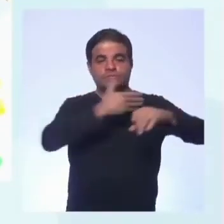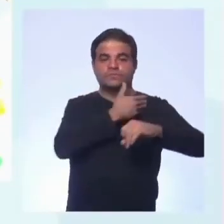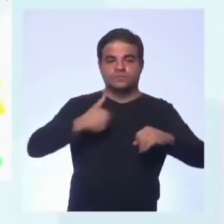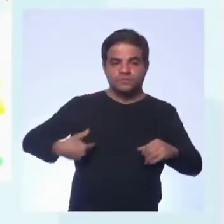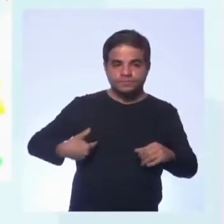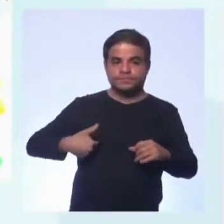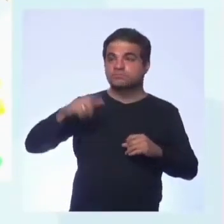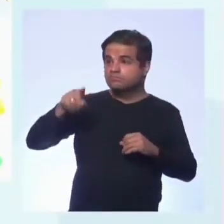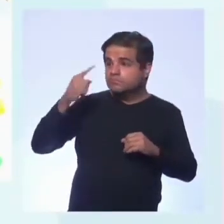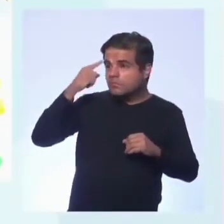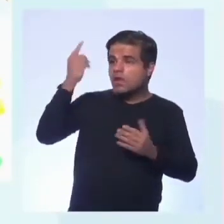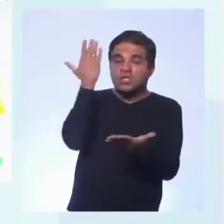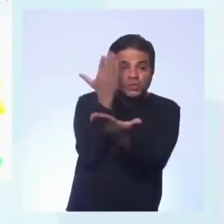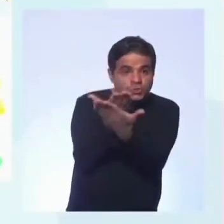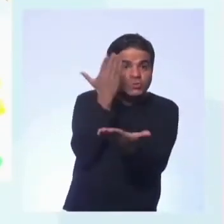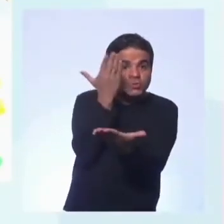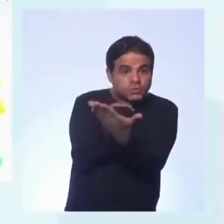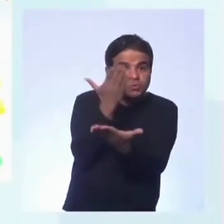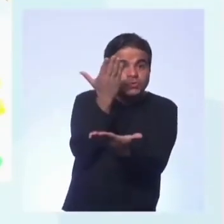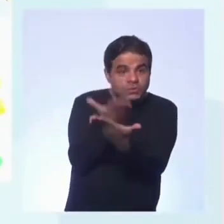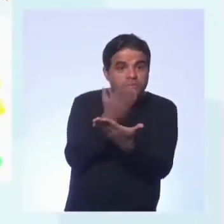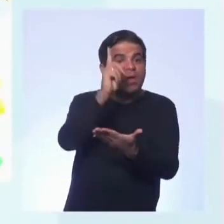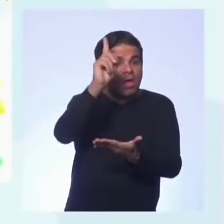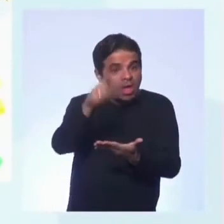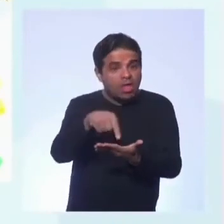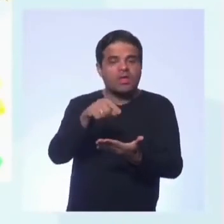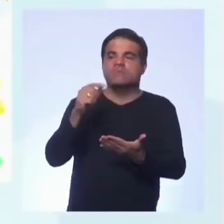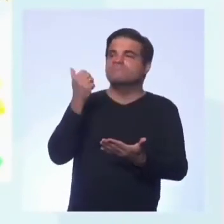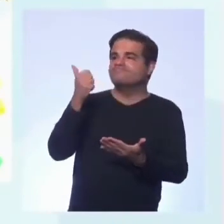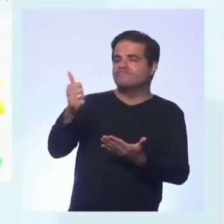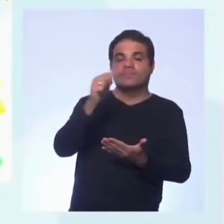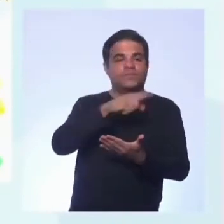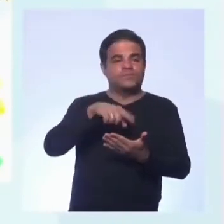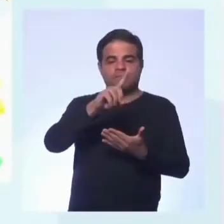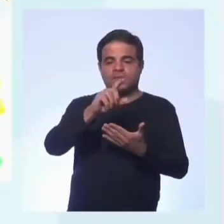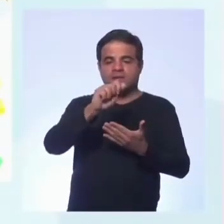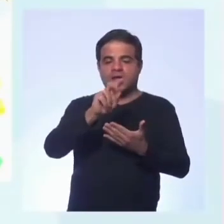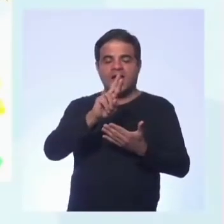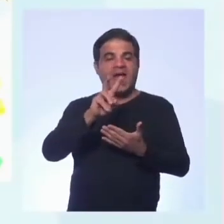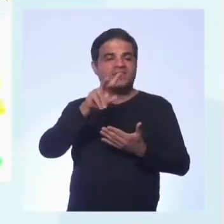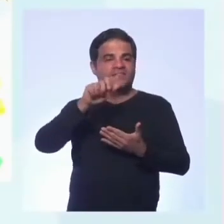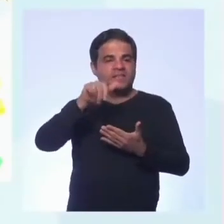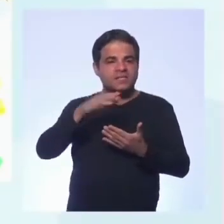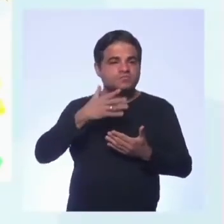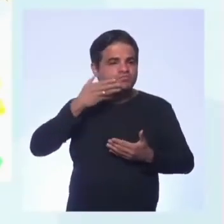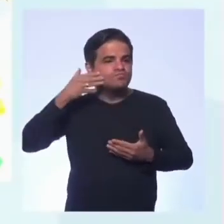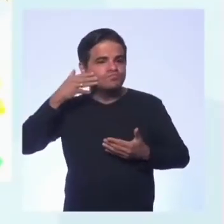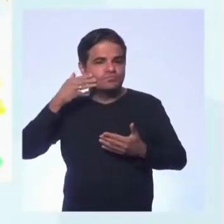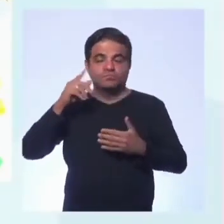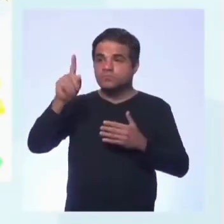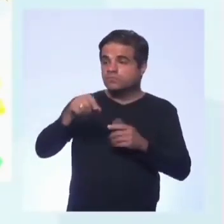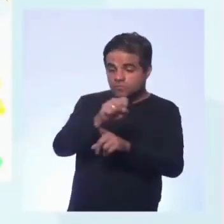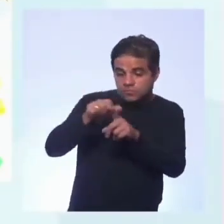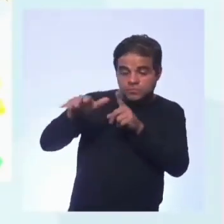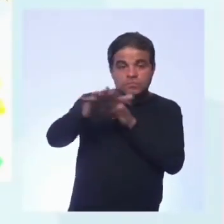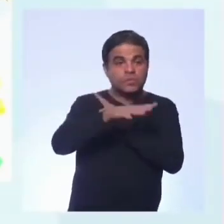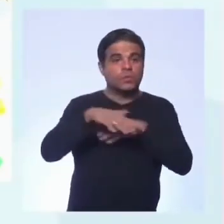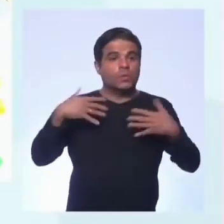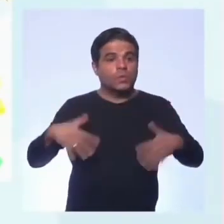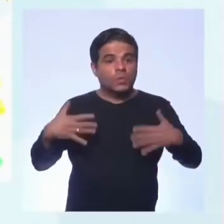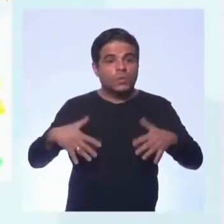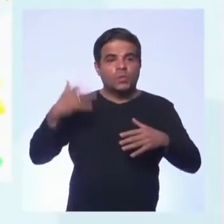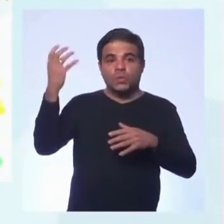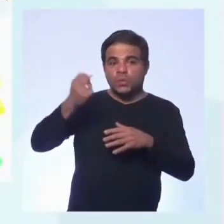imperialista é o que nós já estudamos, que é o chamado darwinismo social, aonde o